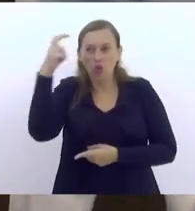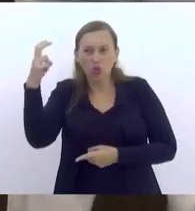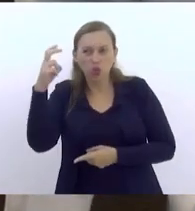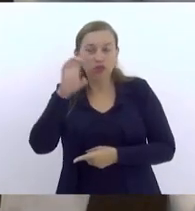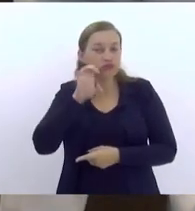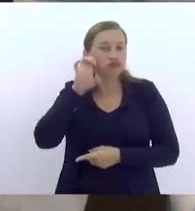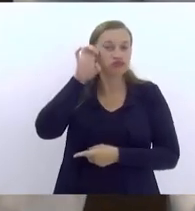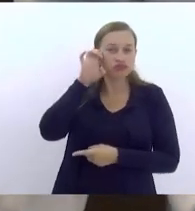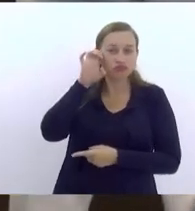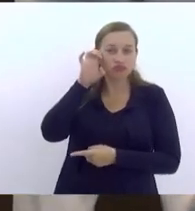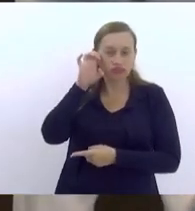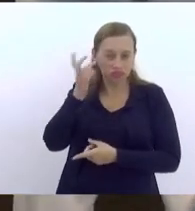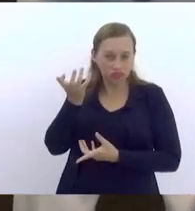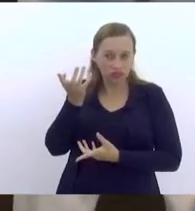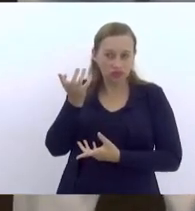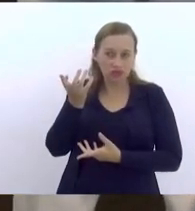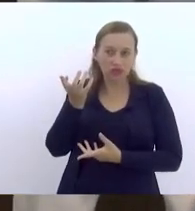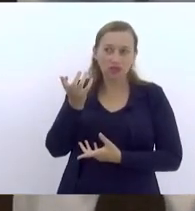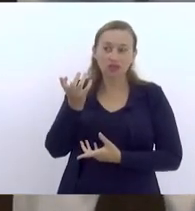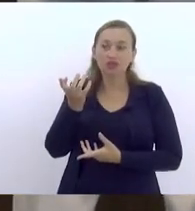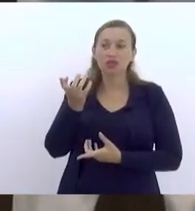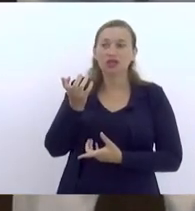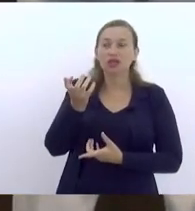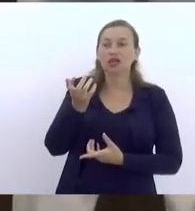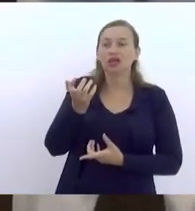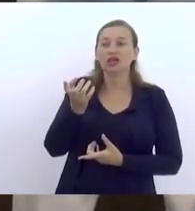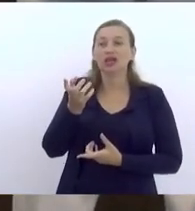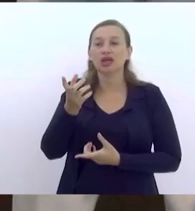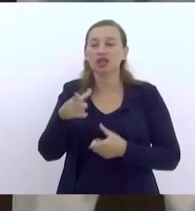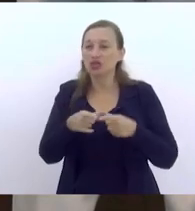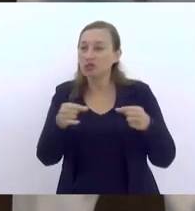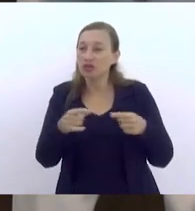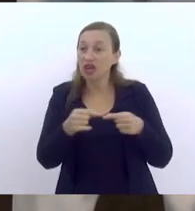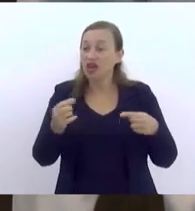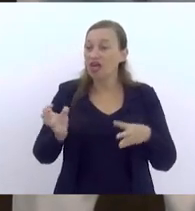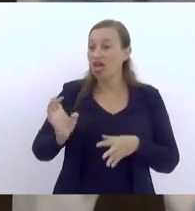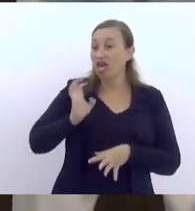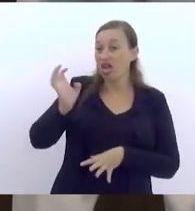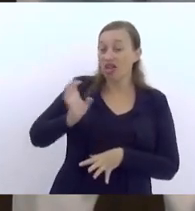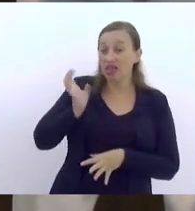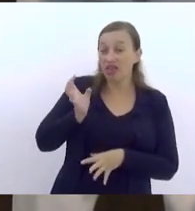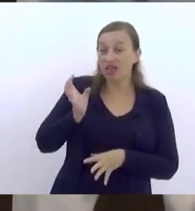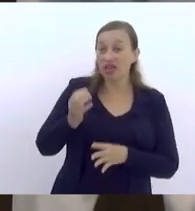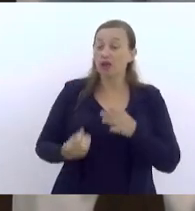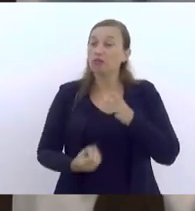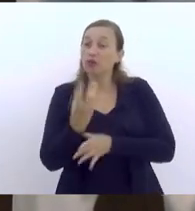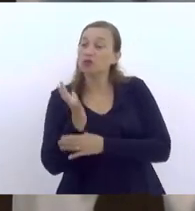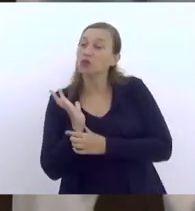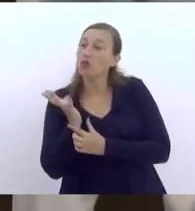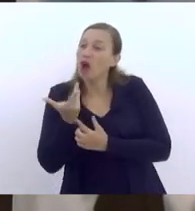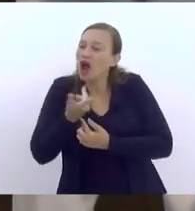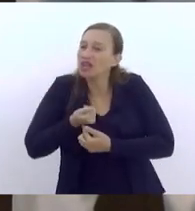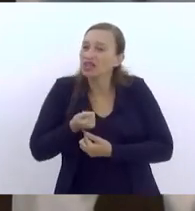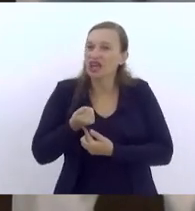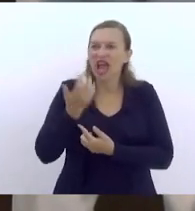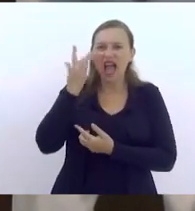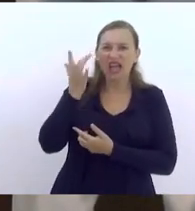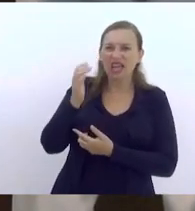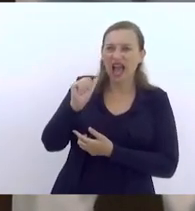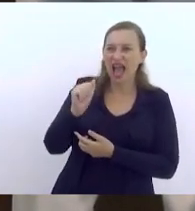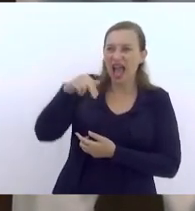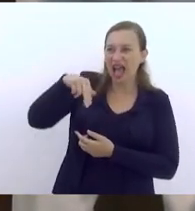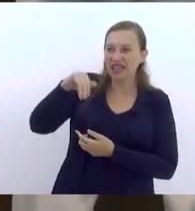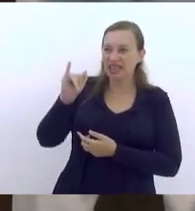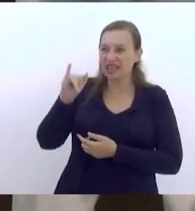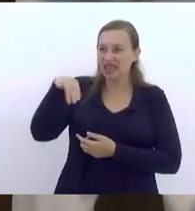japonesa é rica. Muito rica, do ponto de vista das produções artísticas. Engana-se muito quem acha que um anime é só